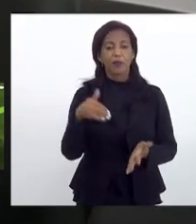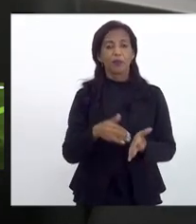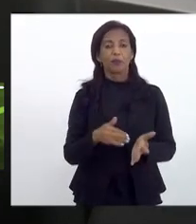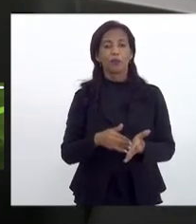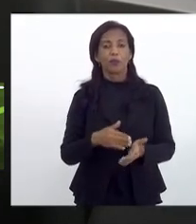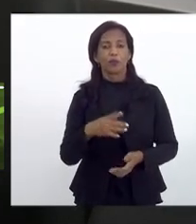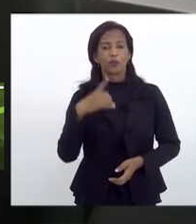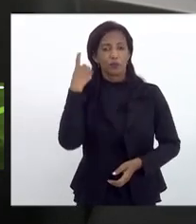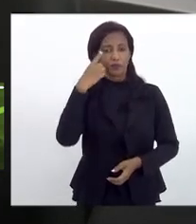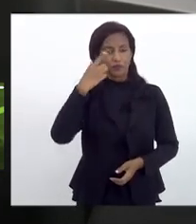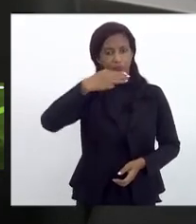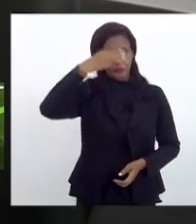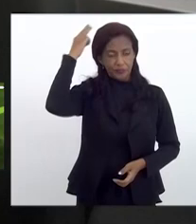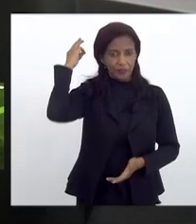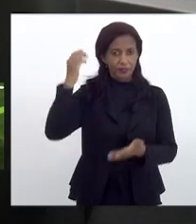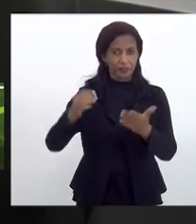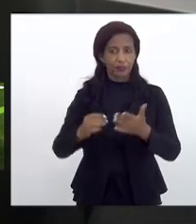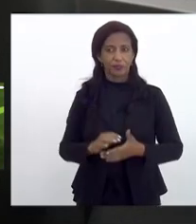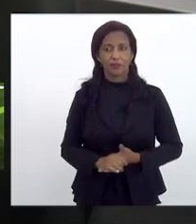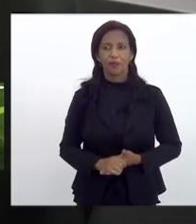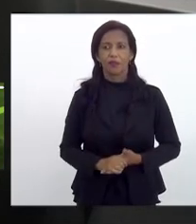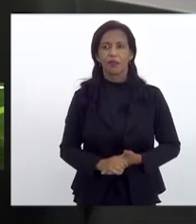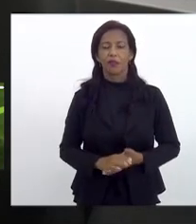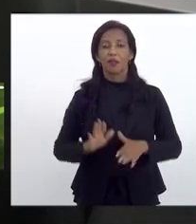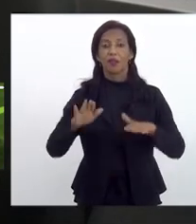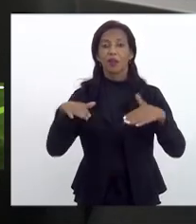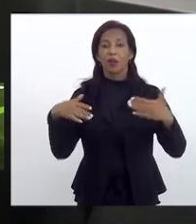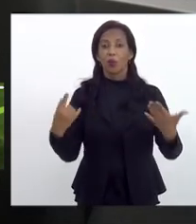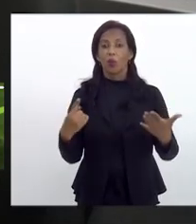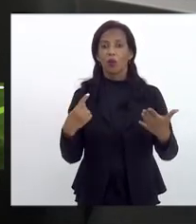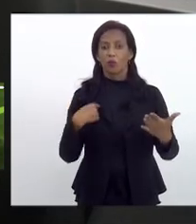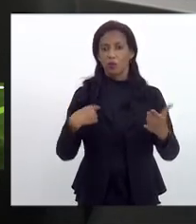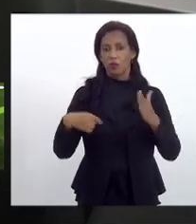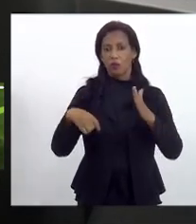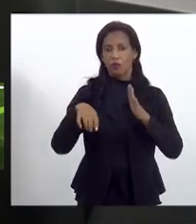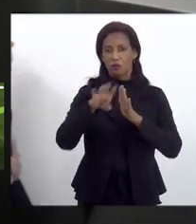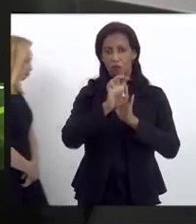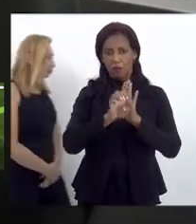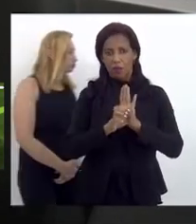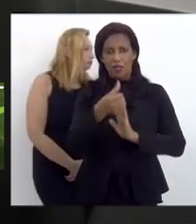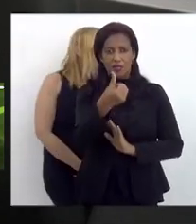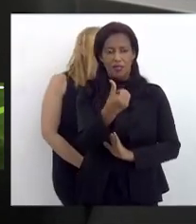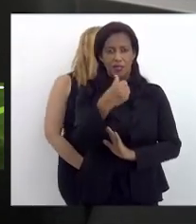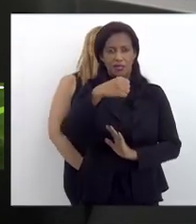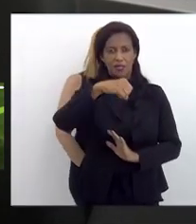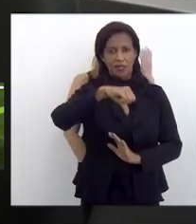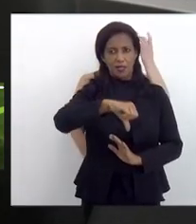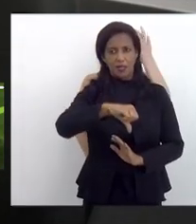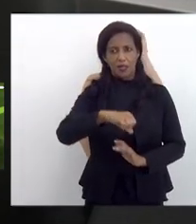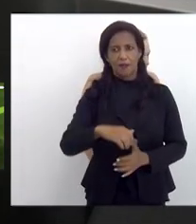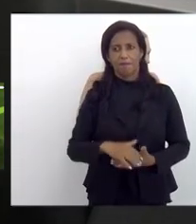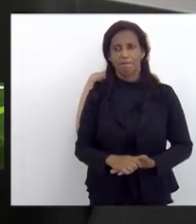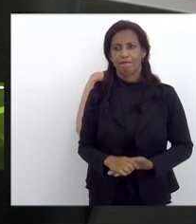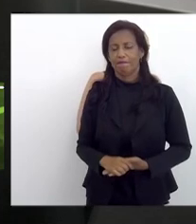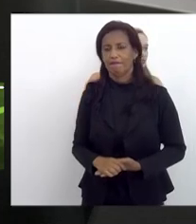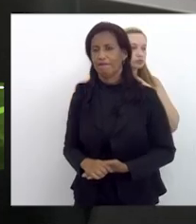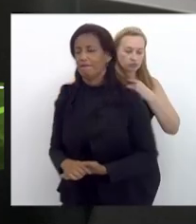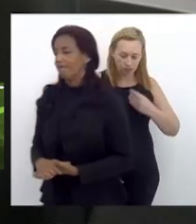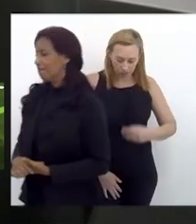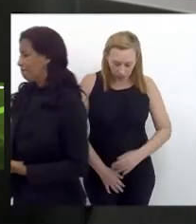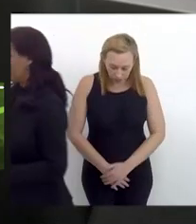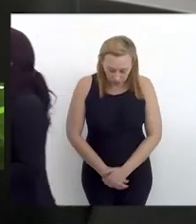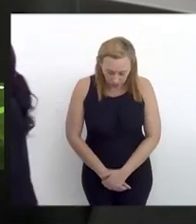Deputado Márcio Pacheco É o seguinte Quando nós Eu fiz uma emenda Que é a emenda 69 Que ela promove Uma alteração Ao